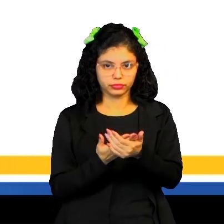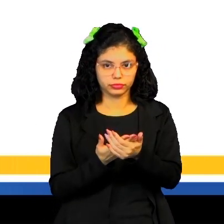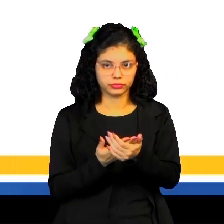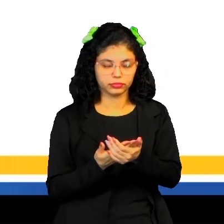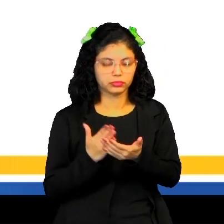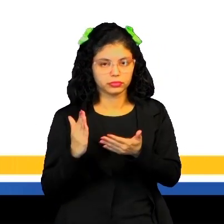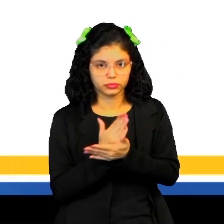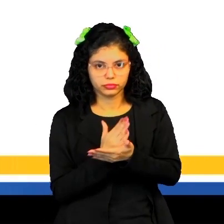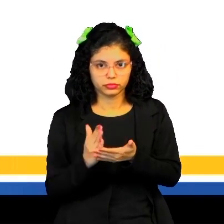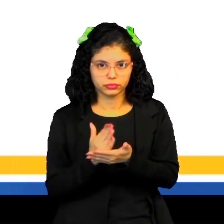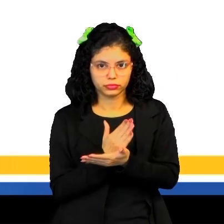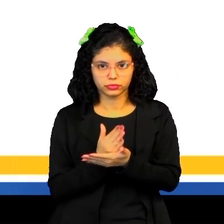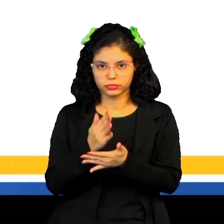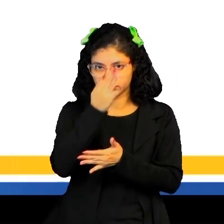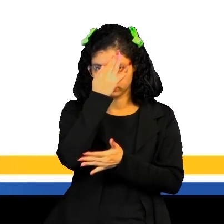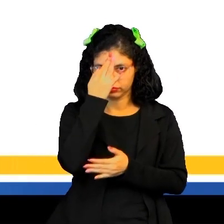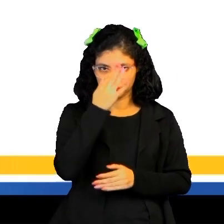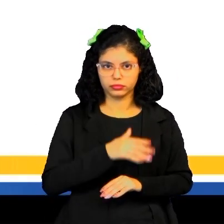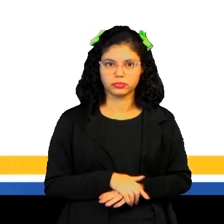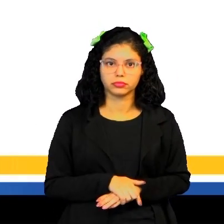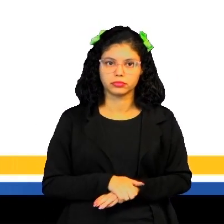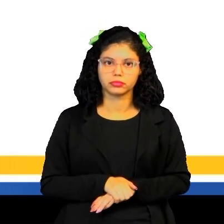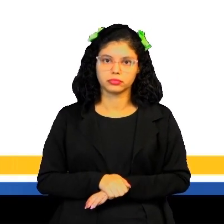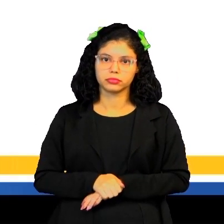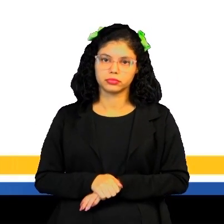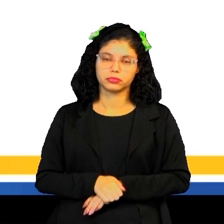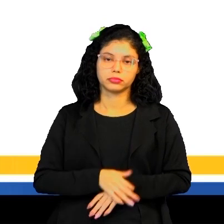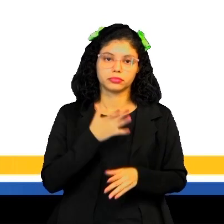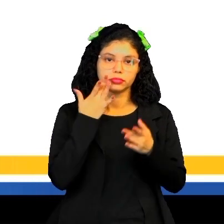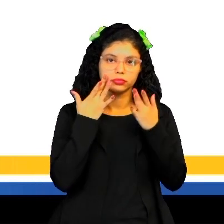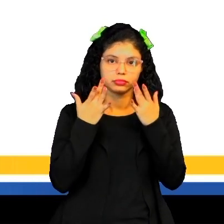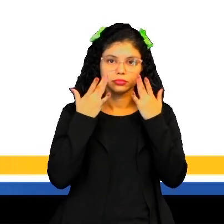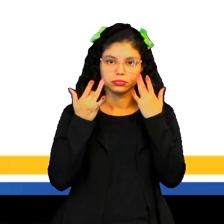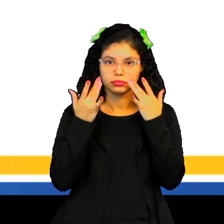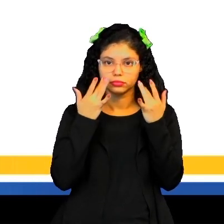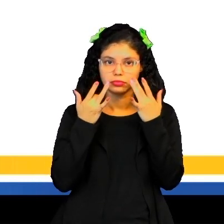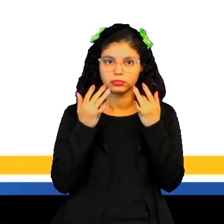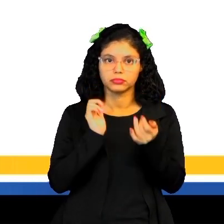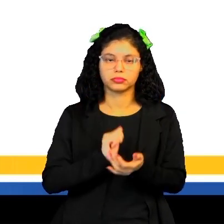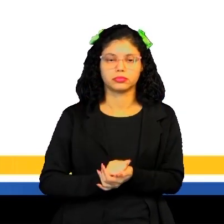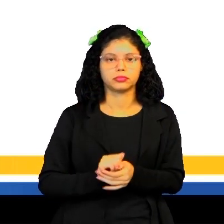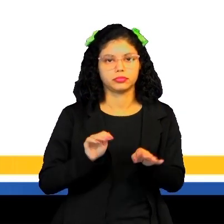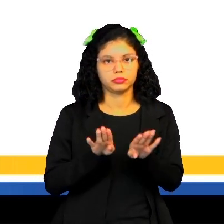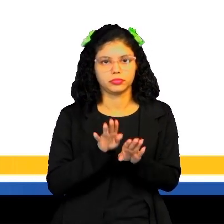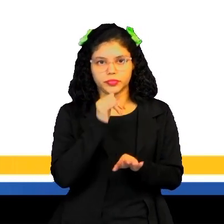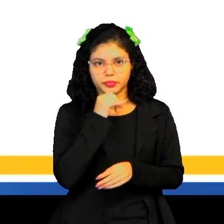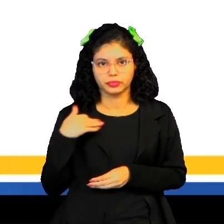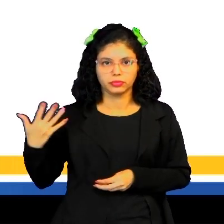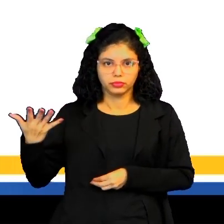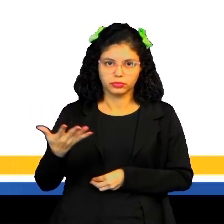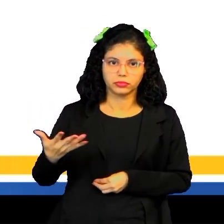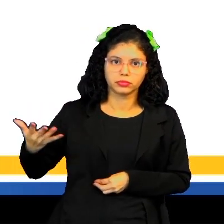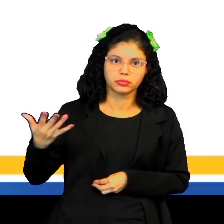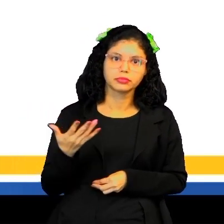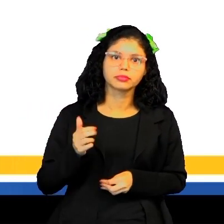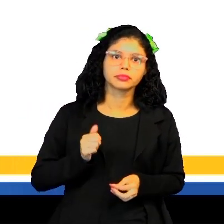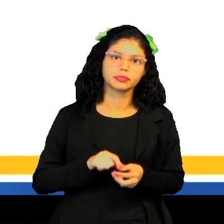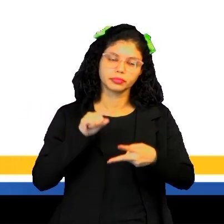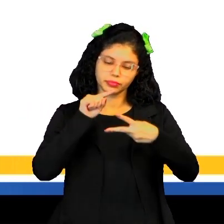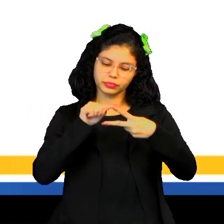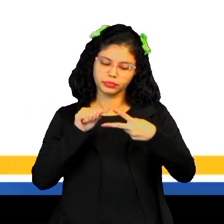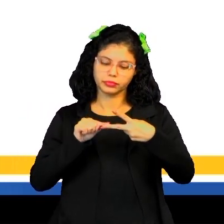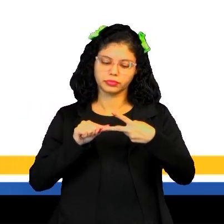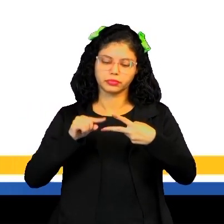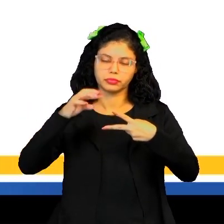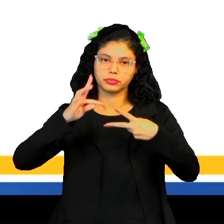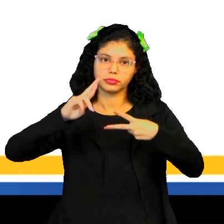a algum conhecimento era chamado filósofo. Na arte, né, o teatro baseou-se, né, suas ideias em duas